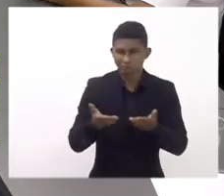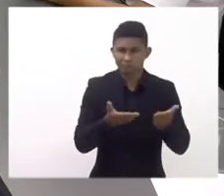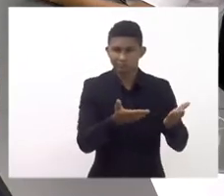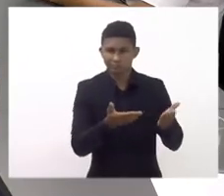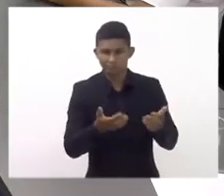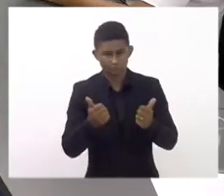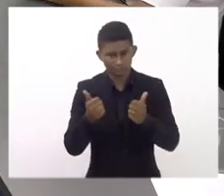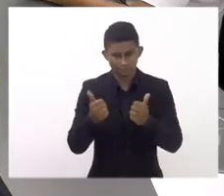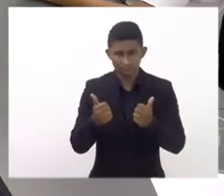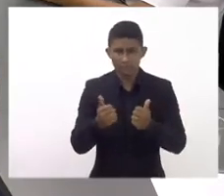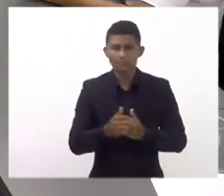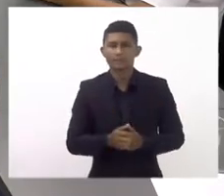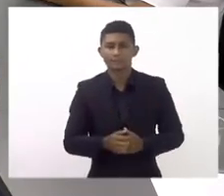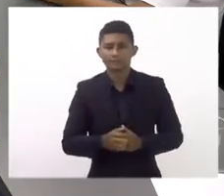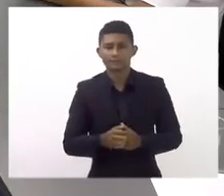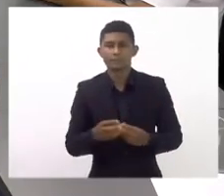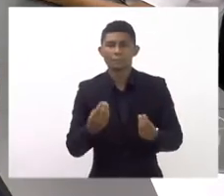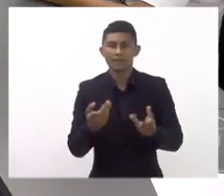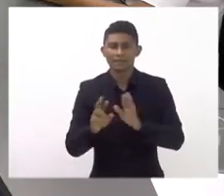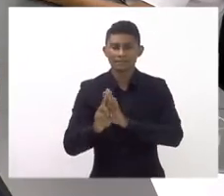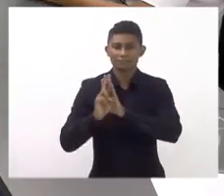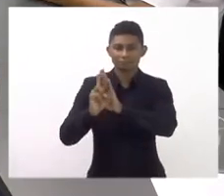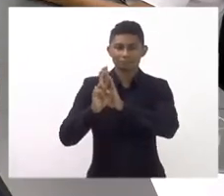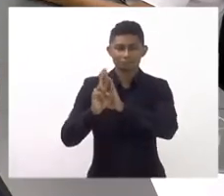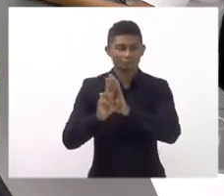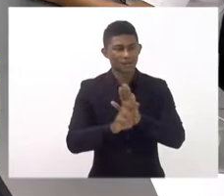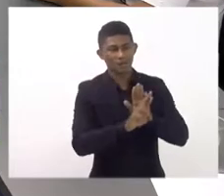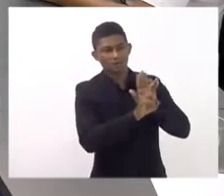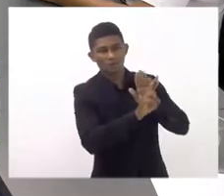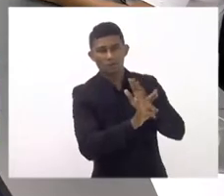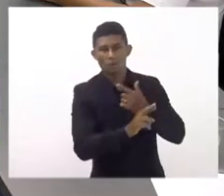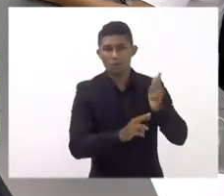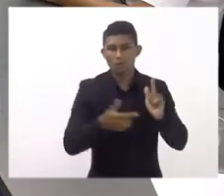para ir colocando outras representações.